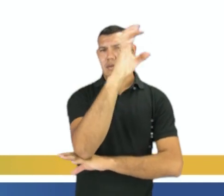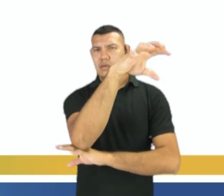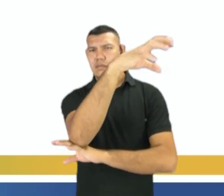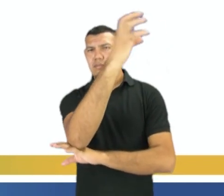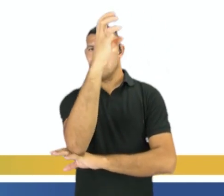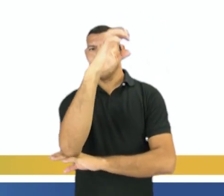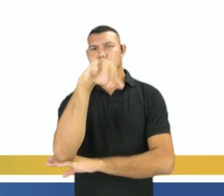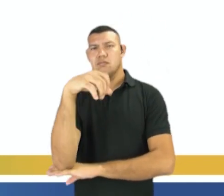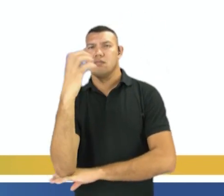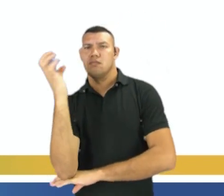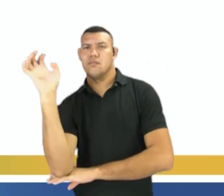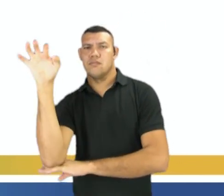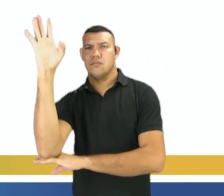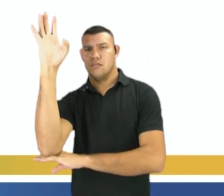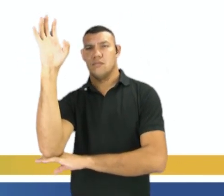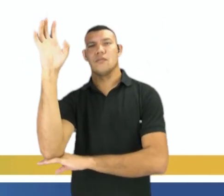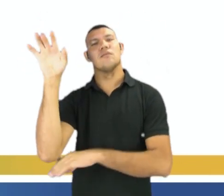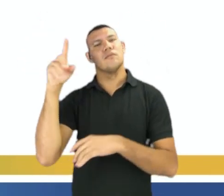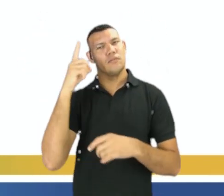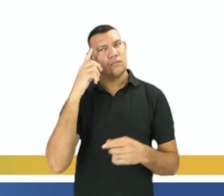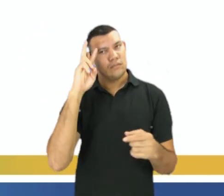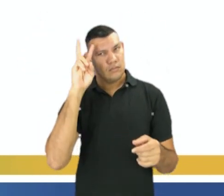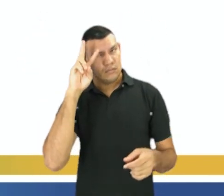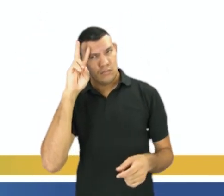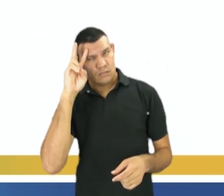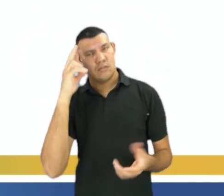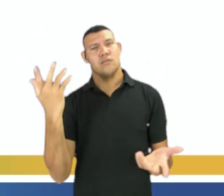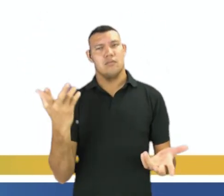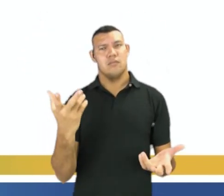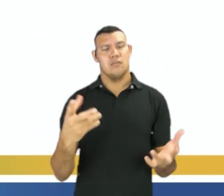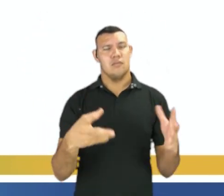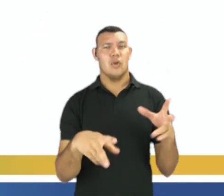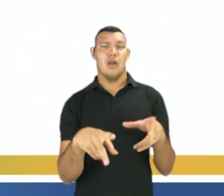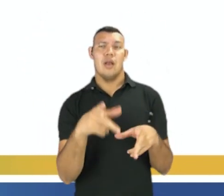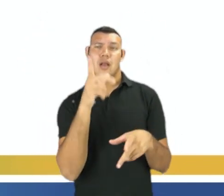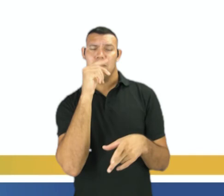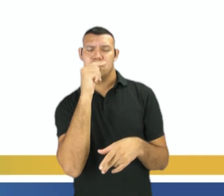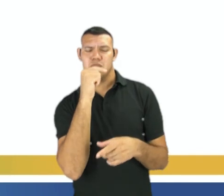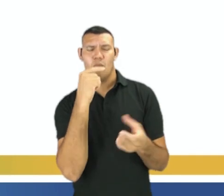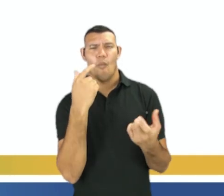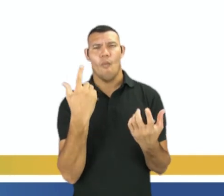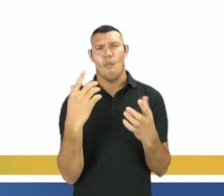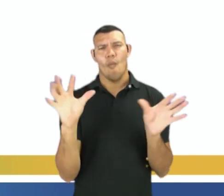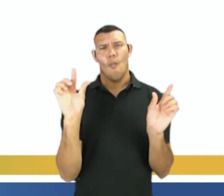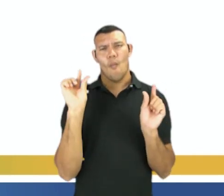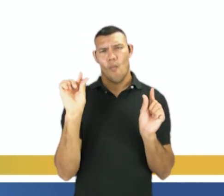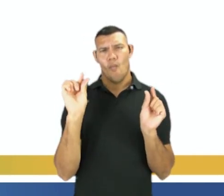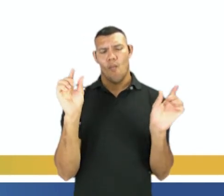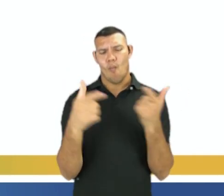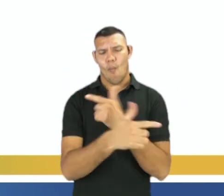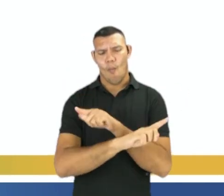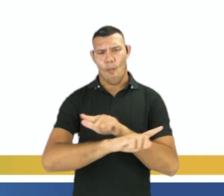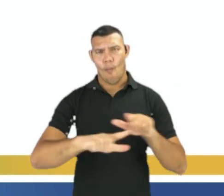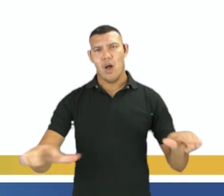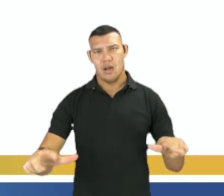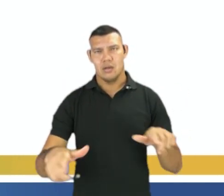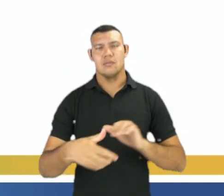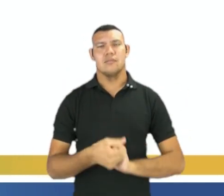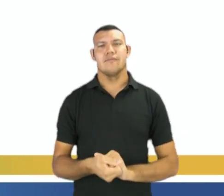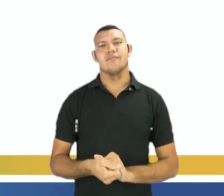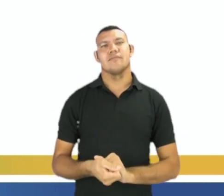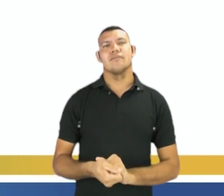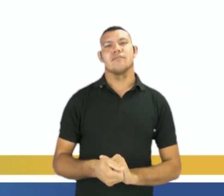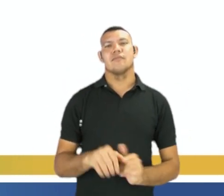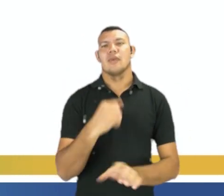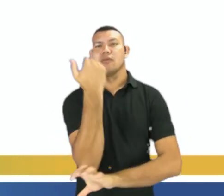das plantas para sobreviver em áreas de clima semiárido. Nessas regiões, a oferta da água é restrita e o regime de chuva é escasso, né? Ou por que não falar